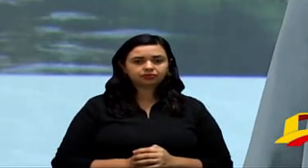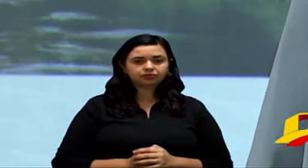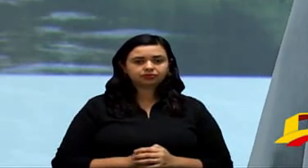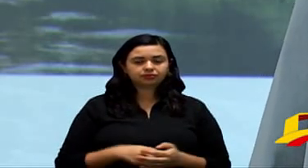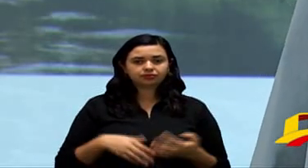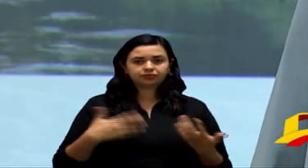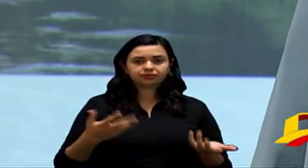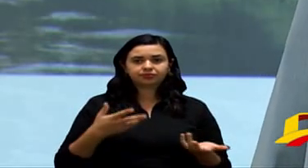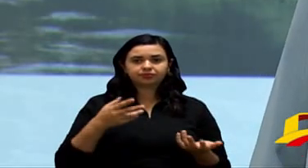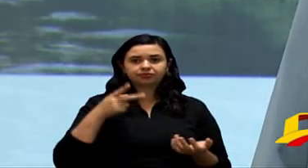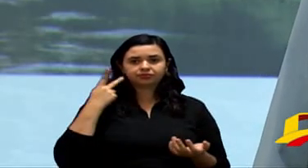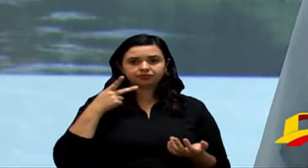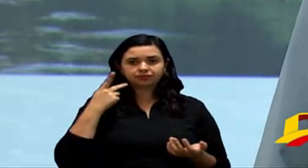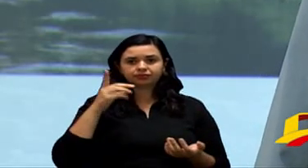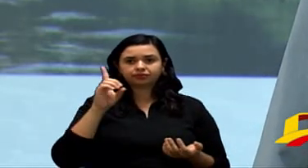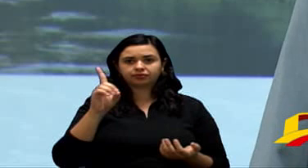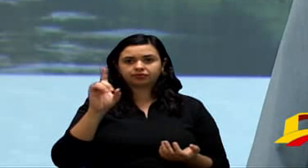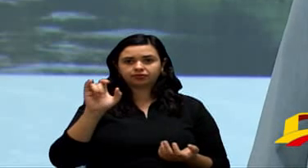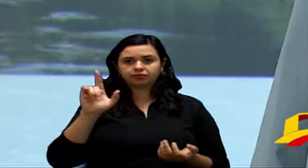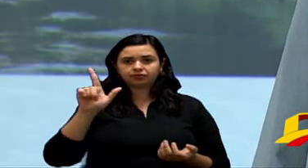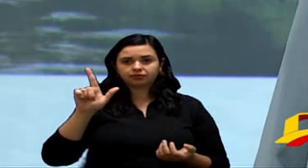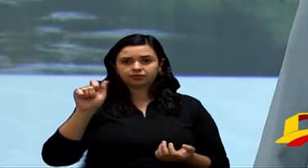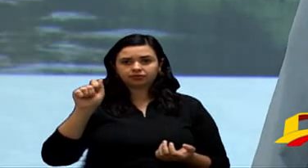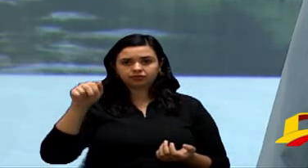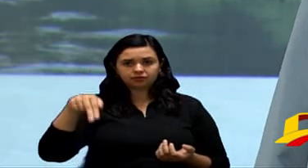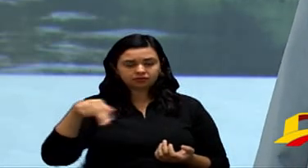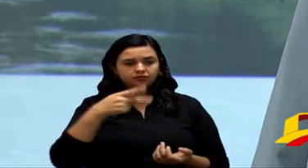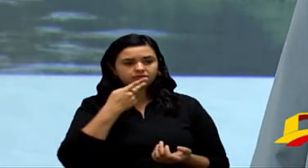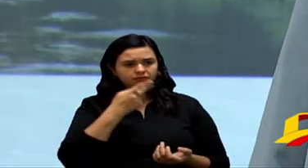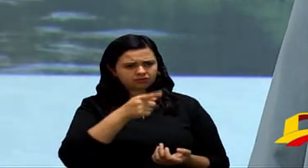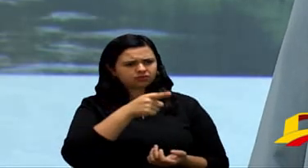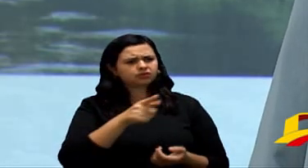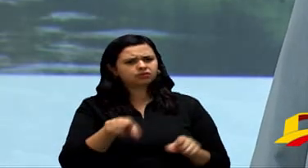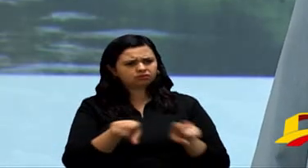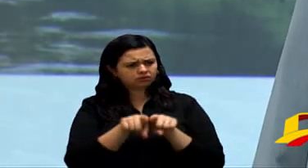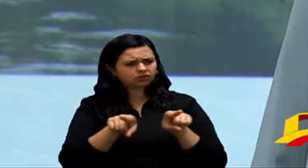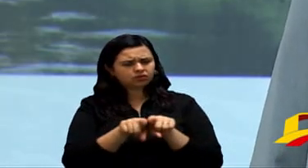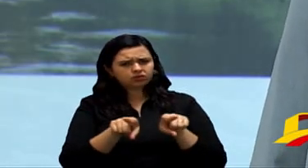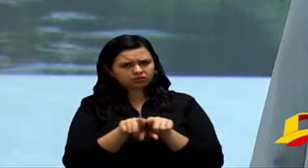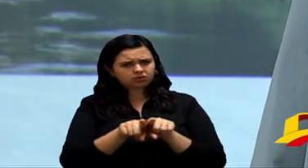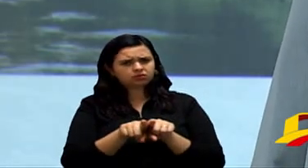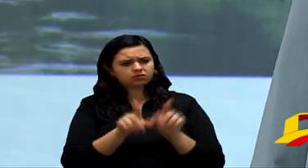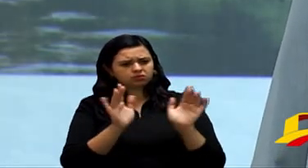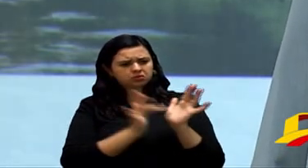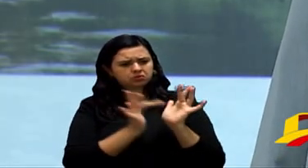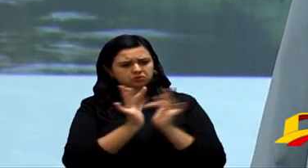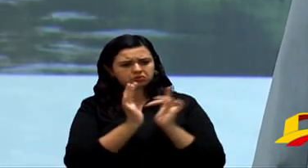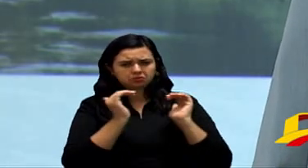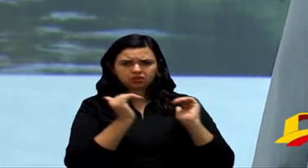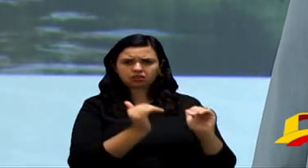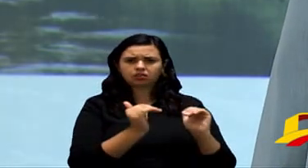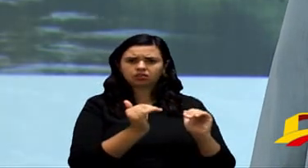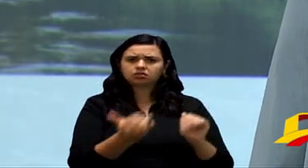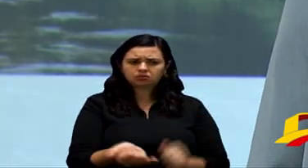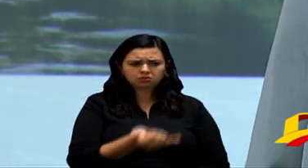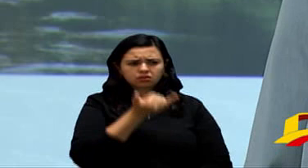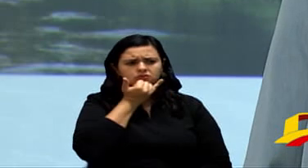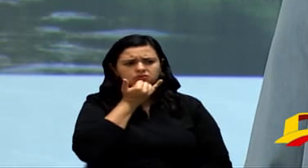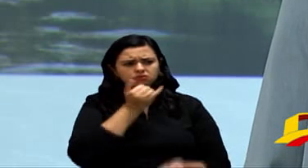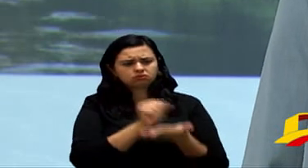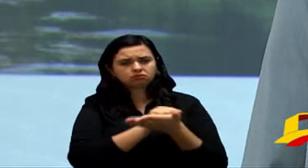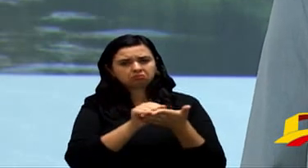Vereador Dila não está ali eu também sou cristão e perdoo Quantos me agrediram